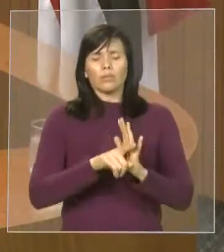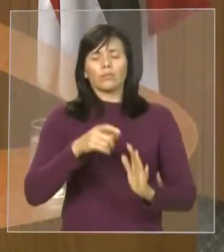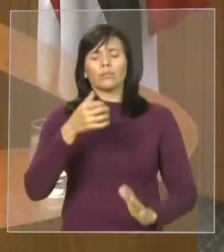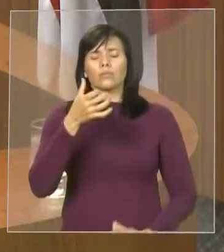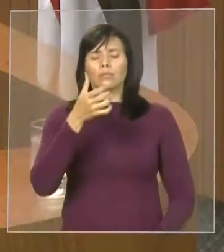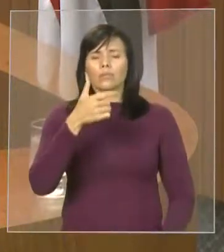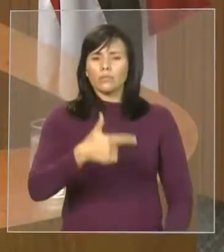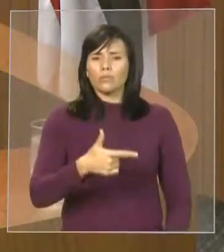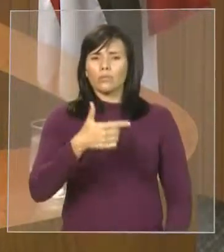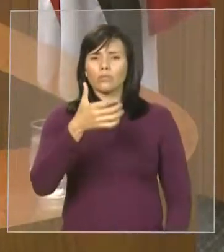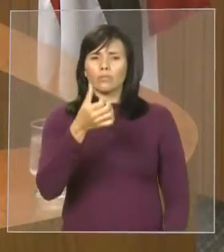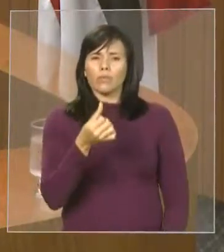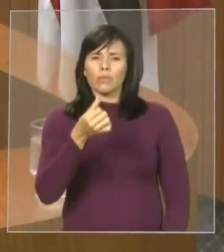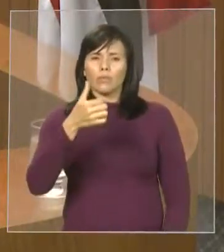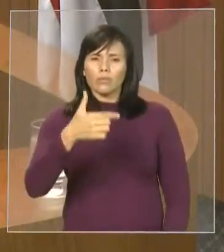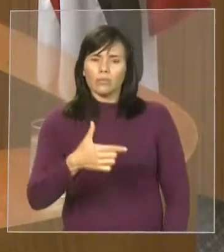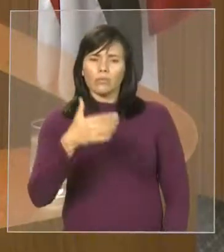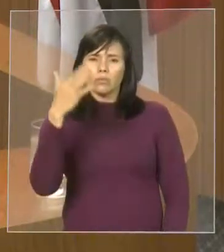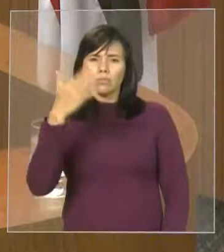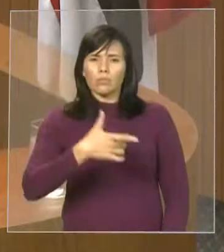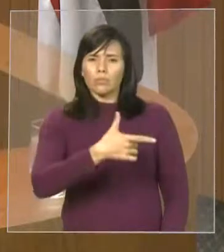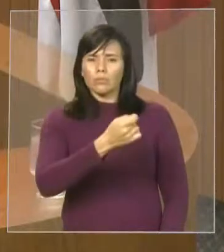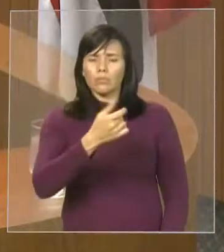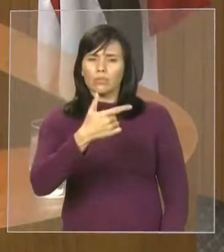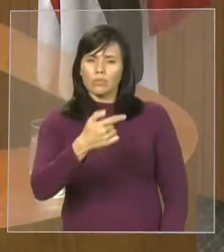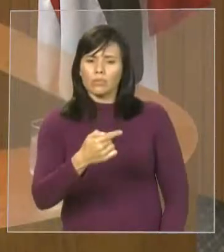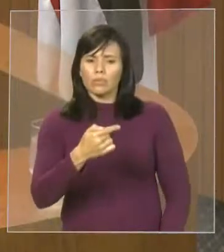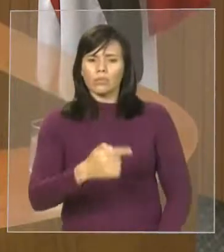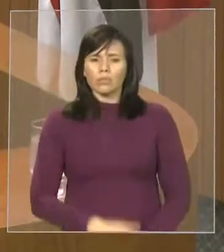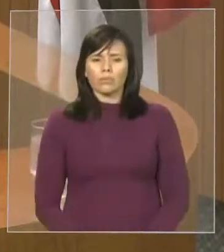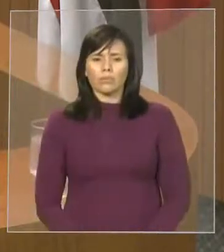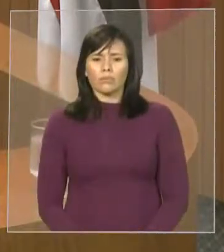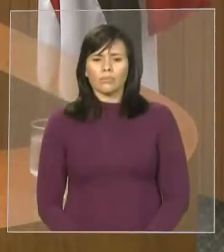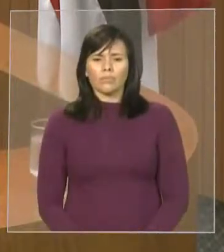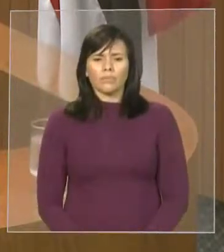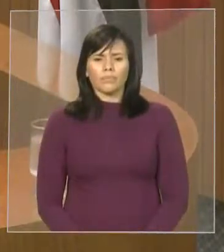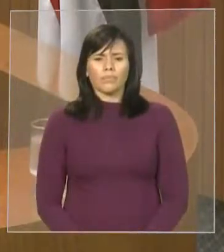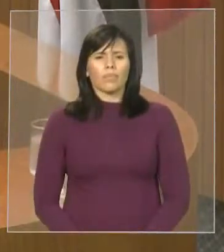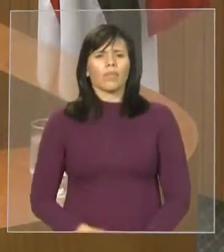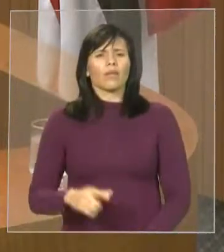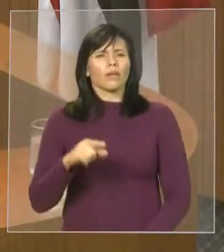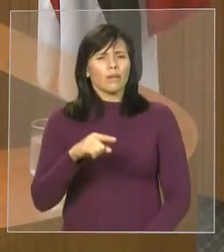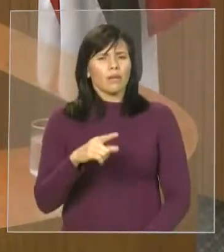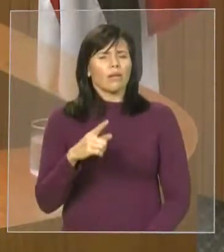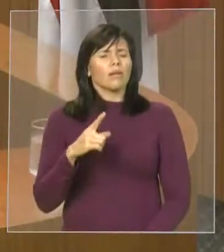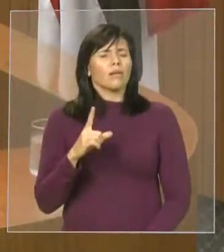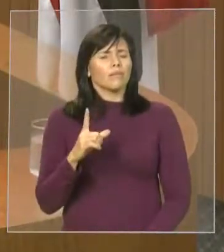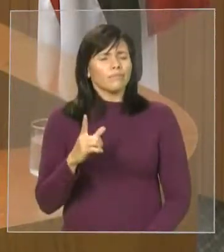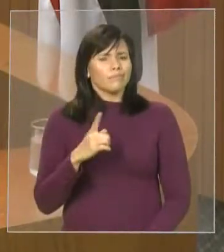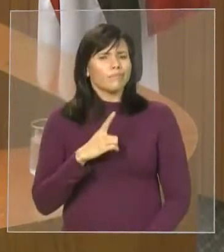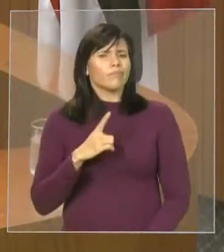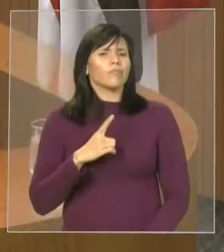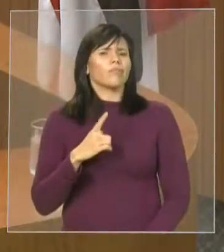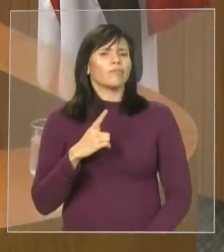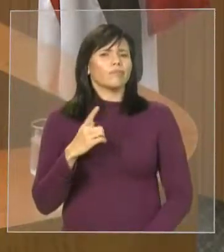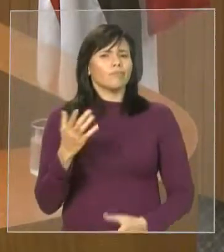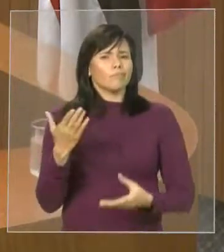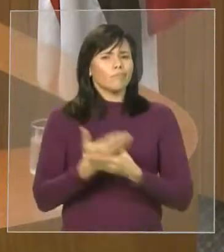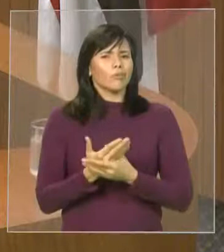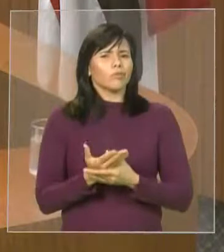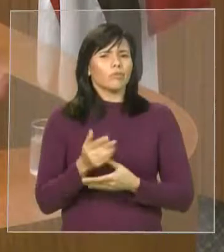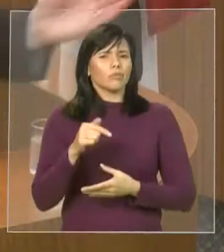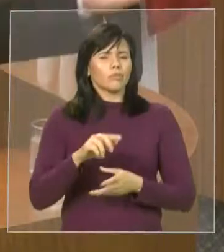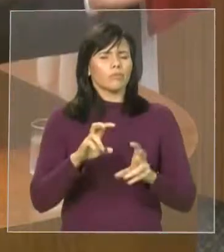262/2017, passou em alguma reunião do Conselho Empresarial do Maranhão? Gostaria que essa pergunta fosse